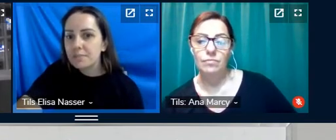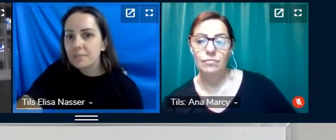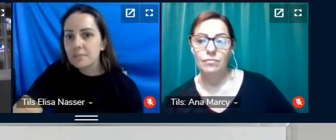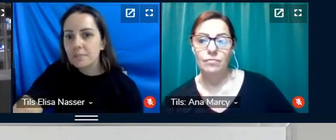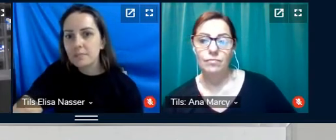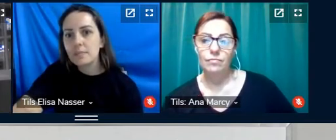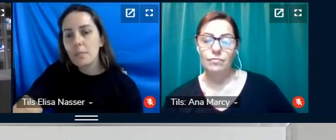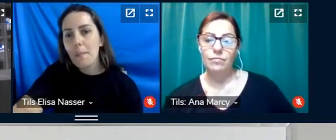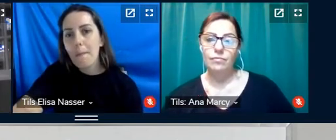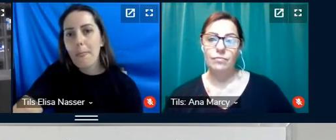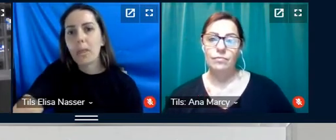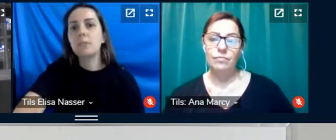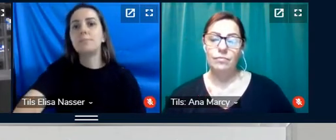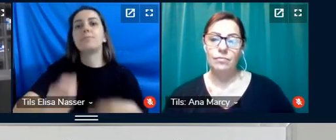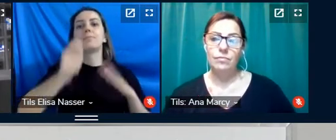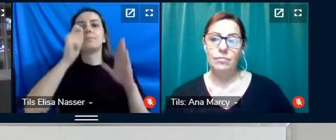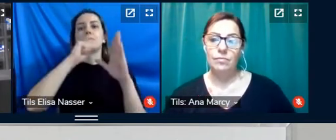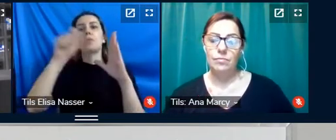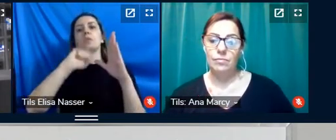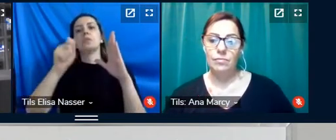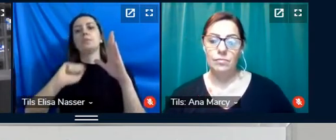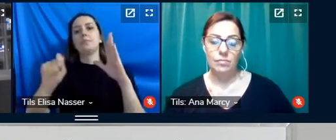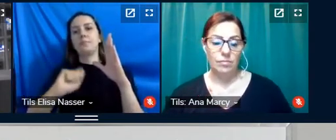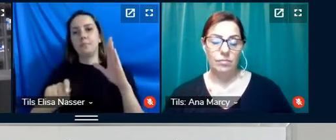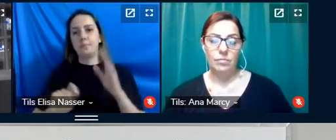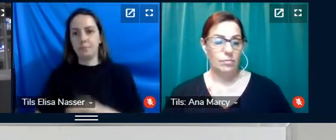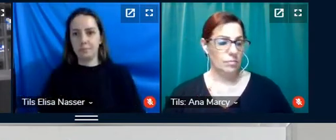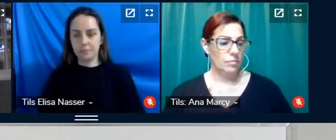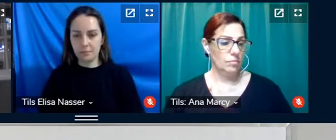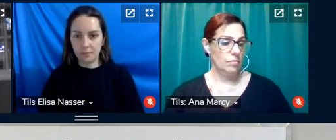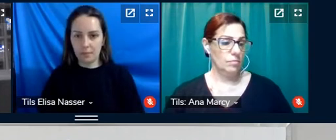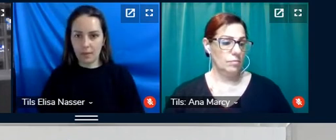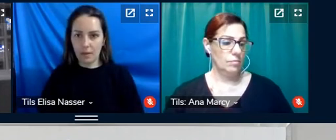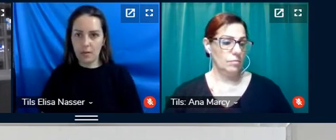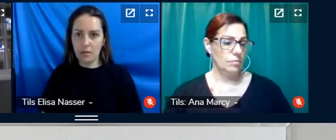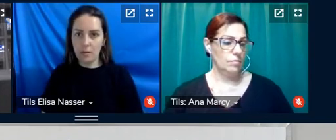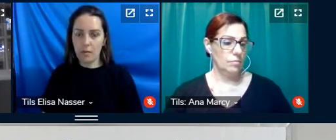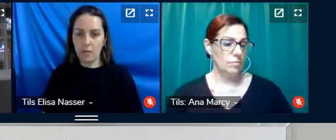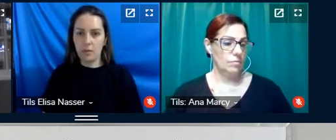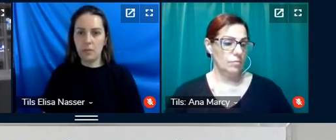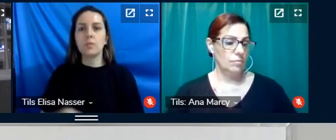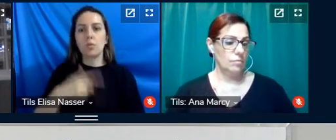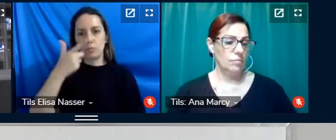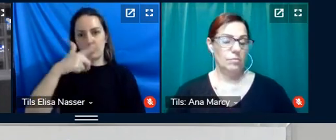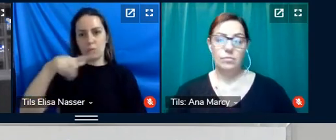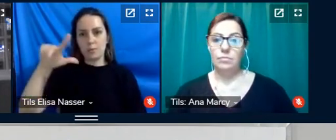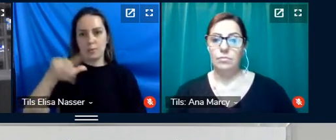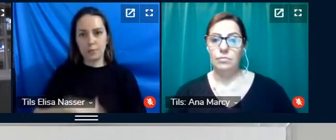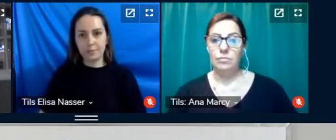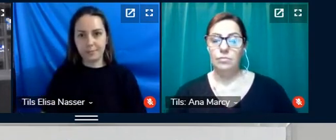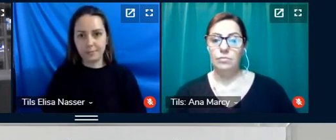Tá. Então vamos corrigir aí. E aí, vamos dar sequência.